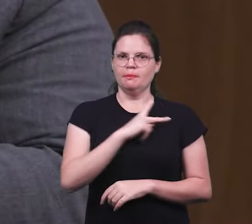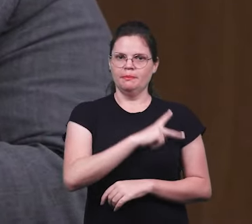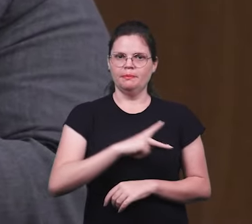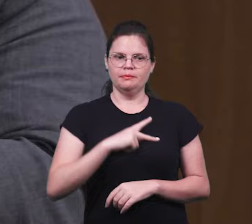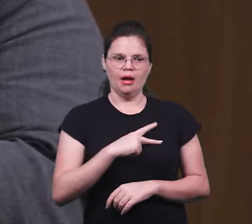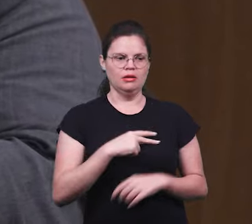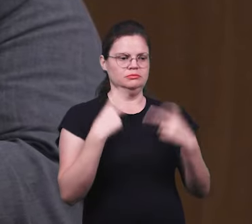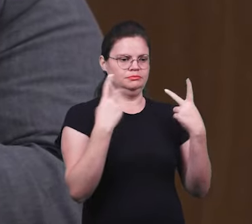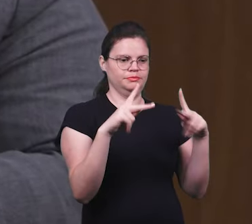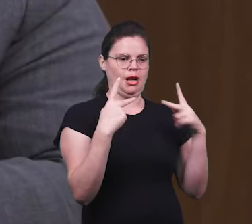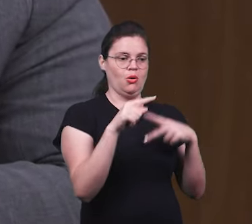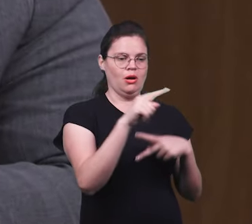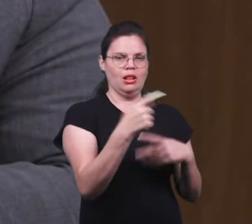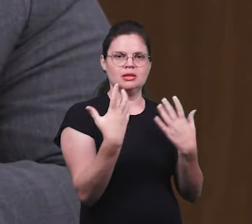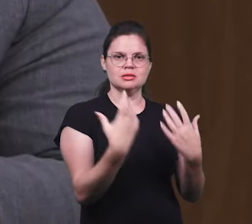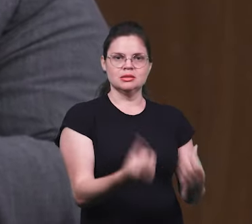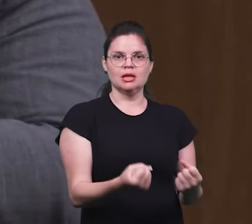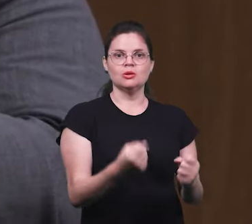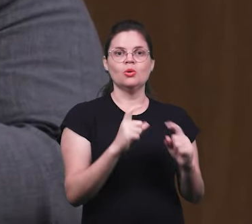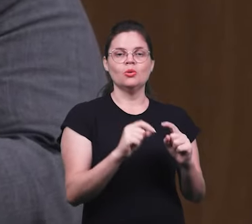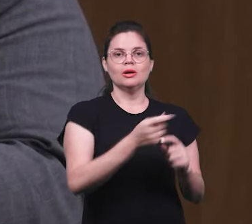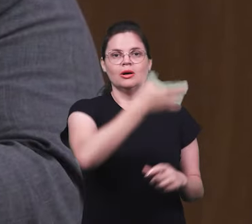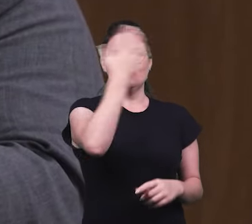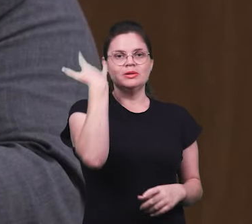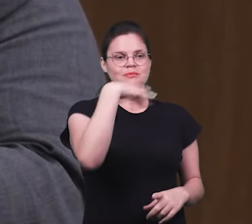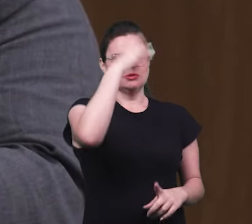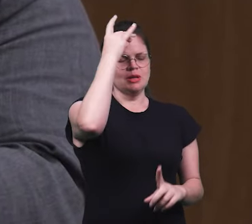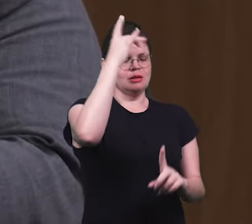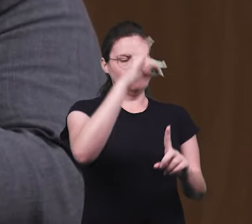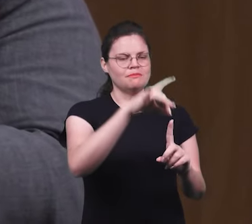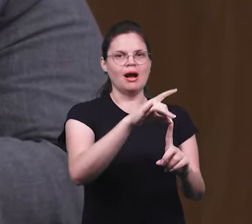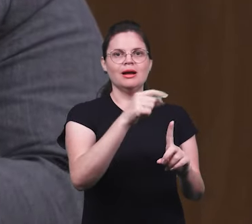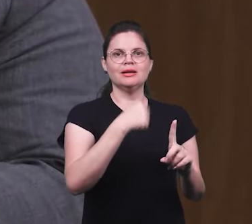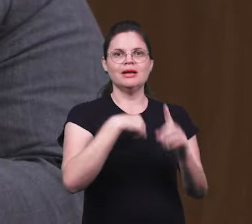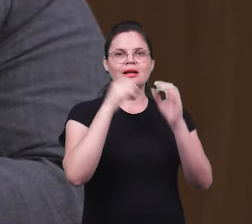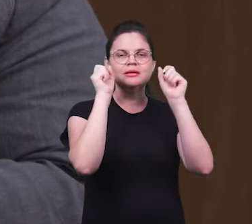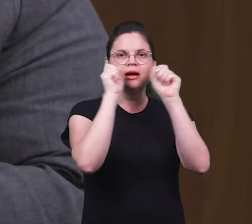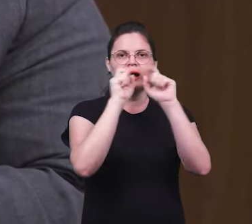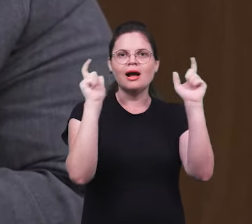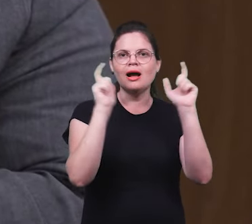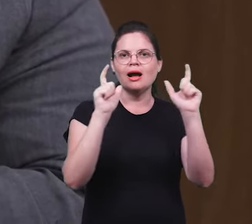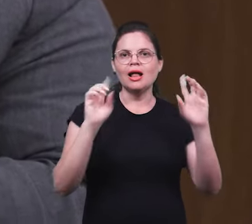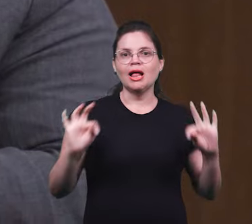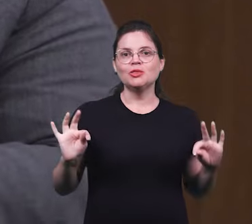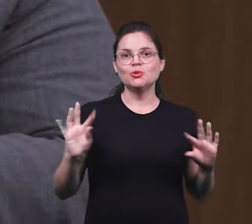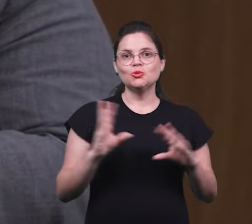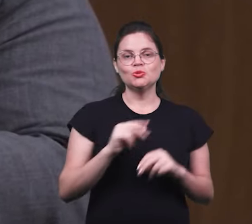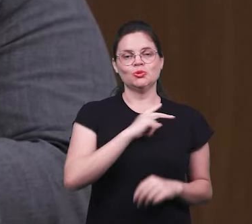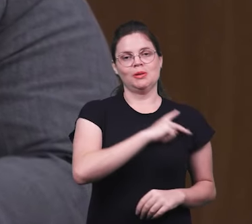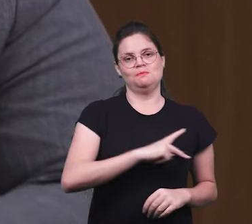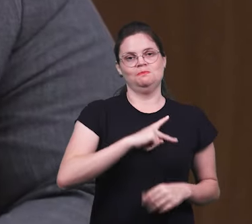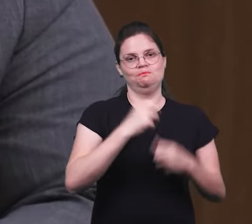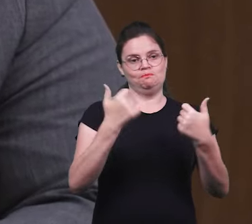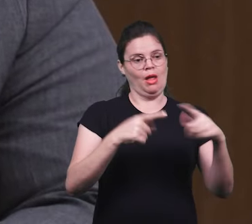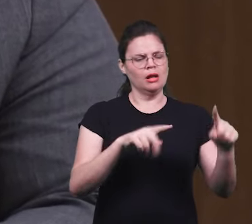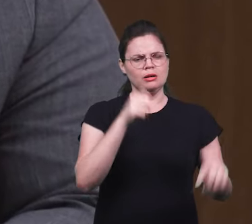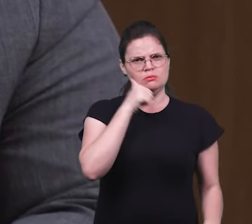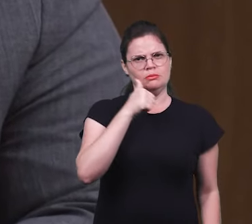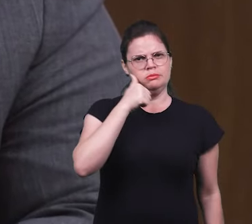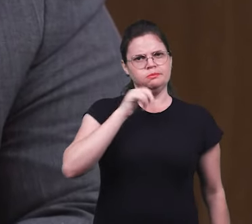A palavra de Deus diz que o Espírito Santo abriu o coração dela para que ela estivesse atenta ao que Paulo pregava. Era uma mulher